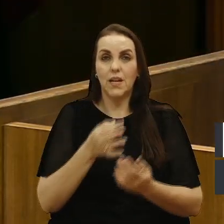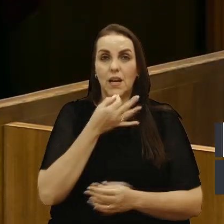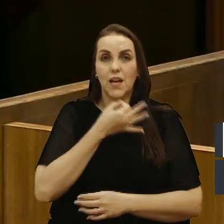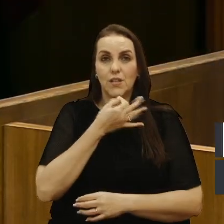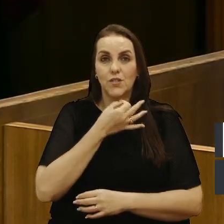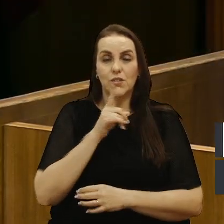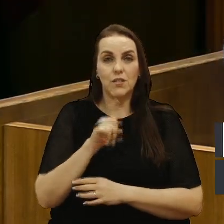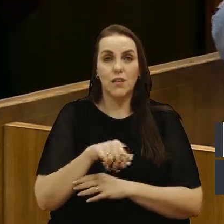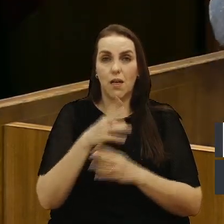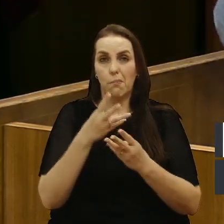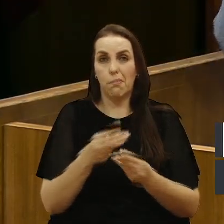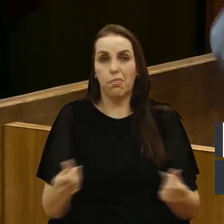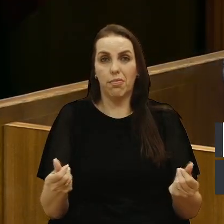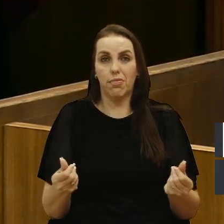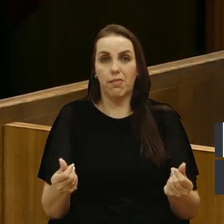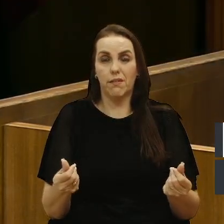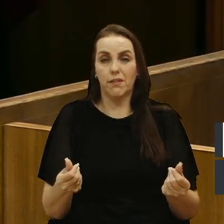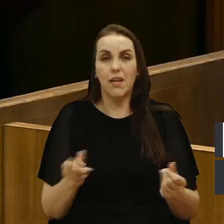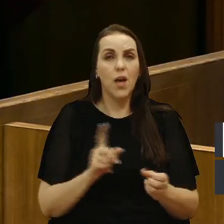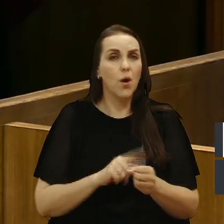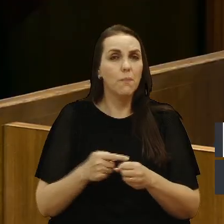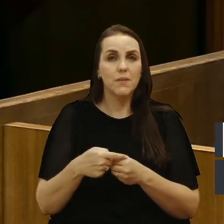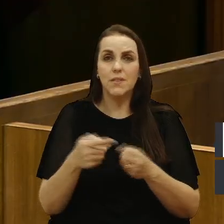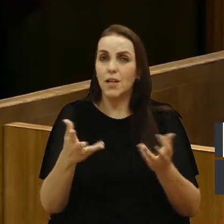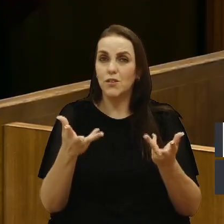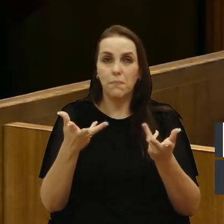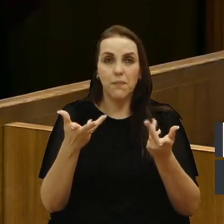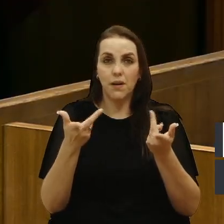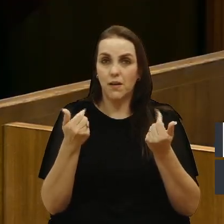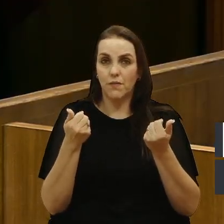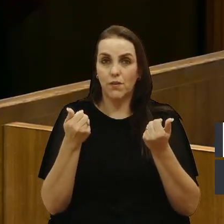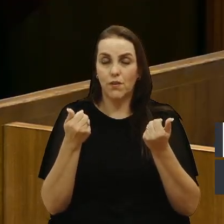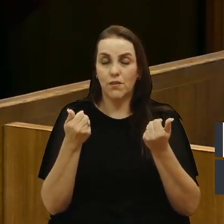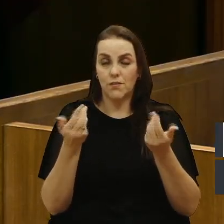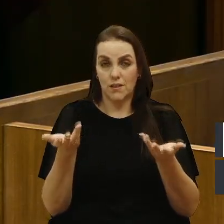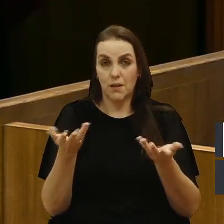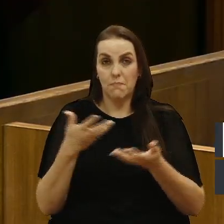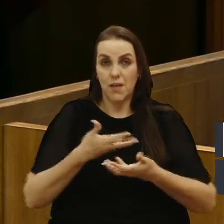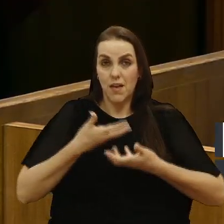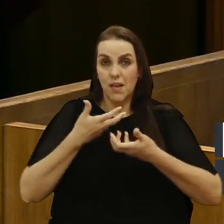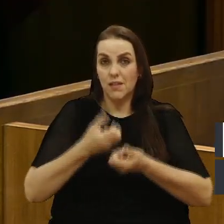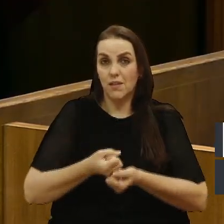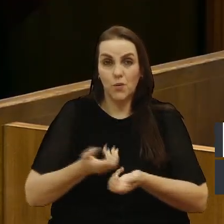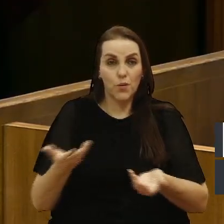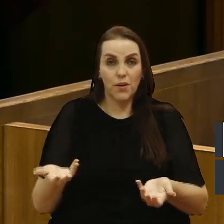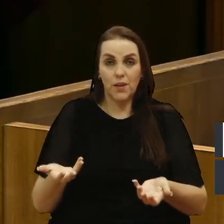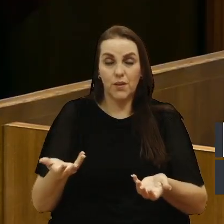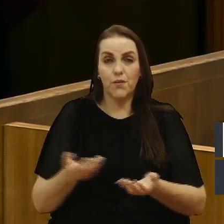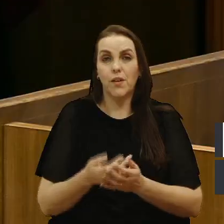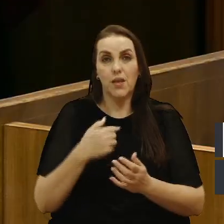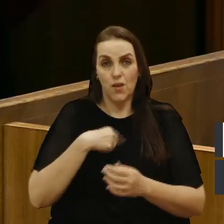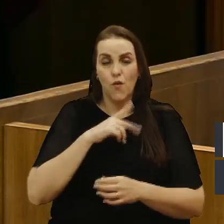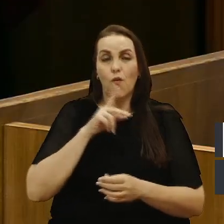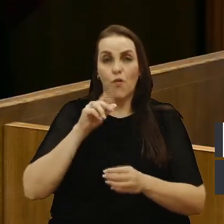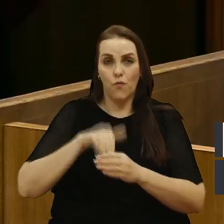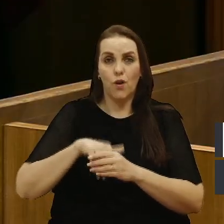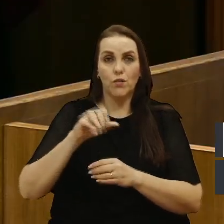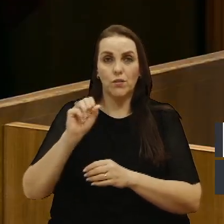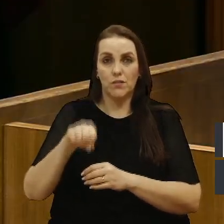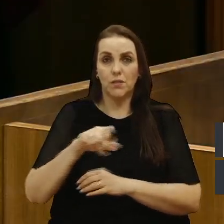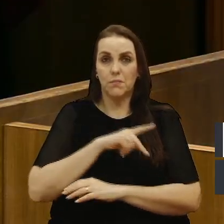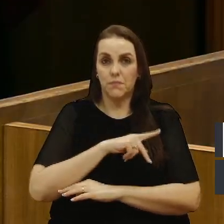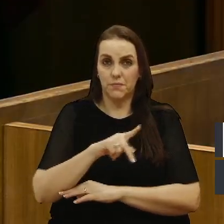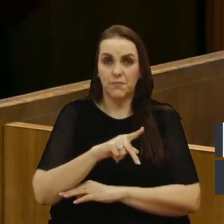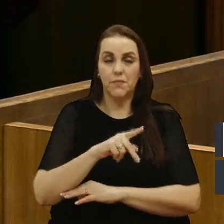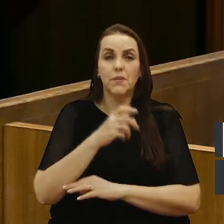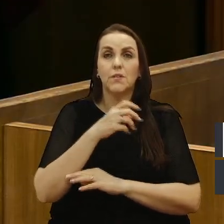terra arrasada. Caxias do Sul é uma cidade maravilhosa, uma cidade incrível que me recebeu de portas abertas e com certeza voto sim, senhor presidente,